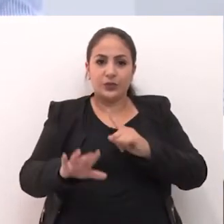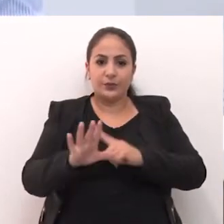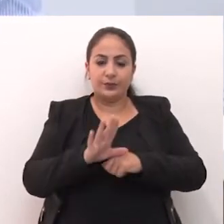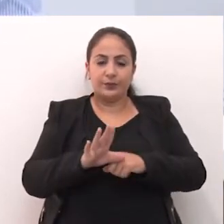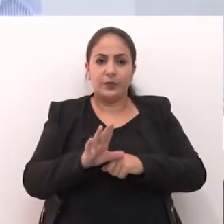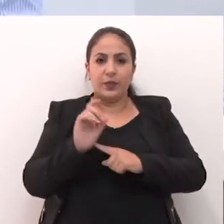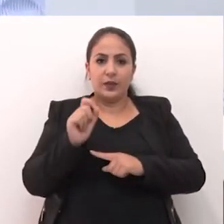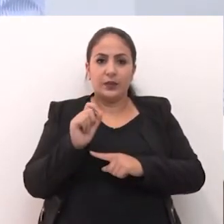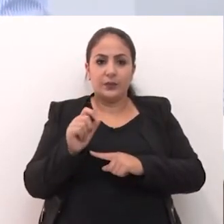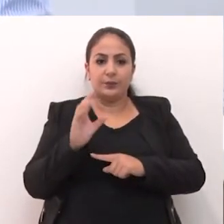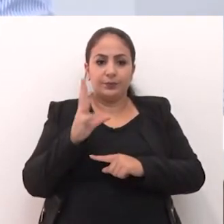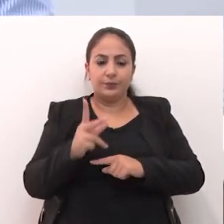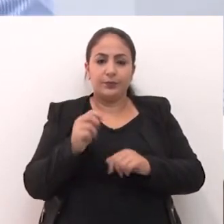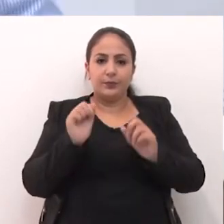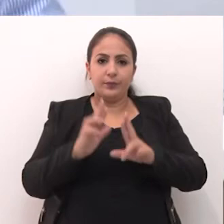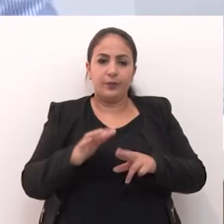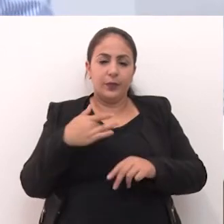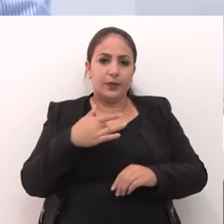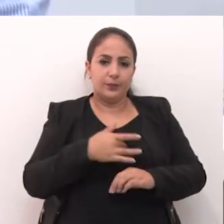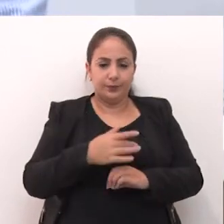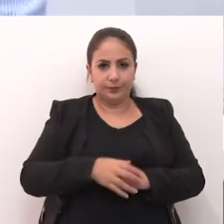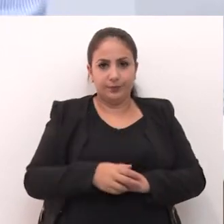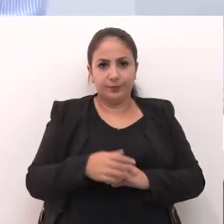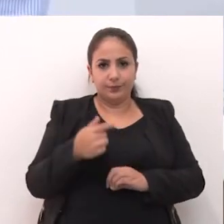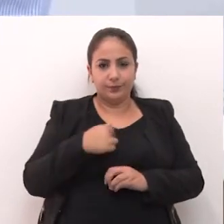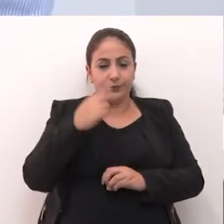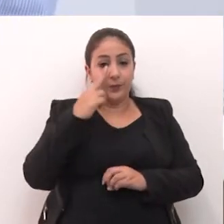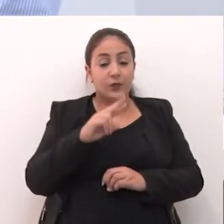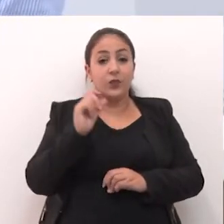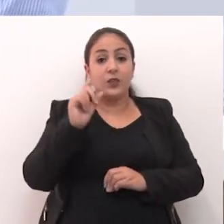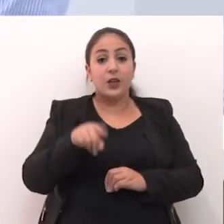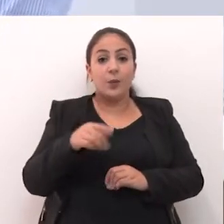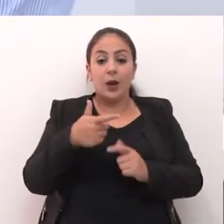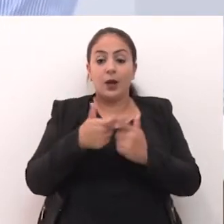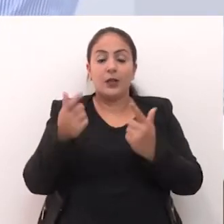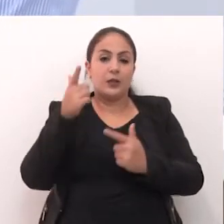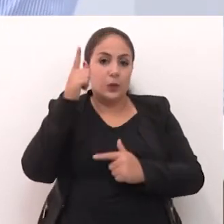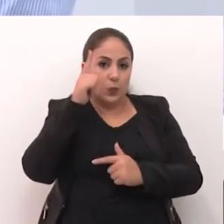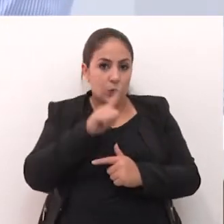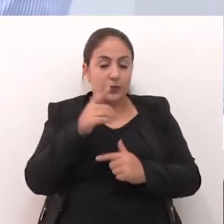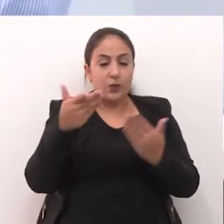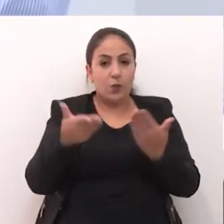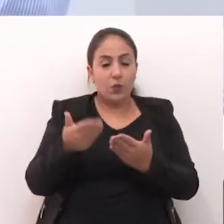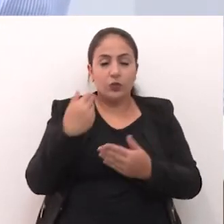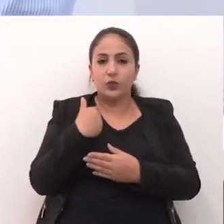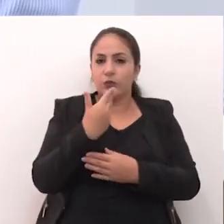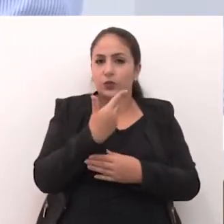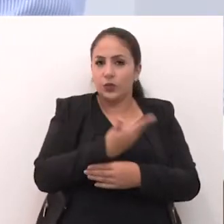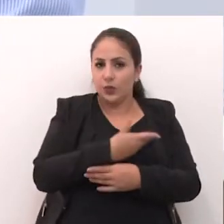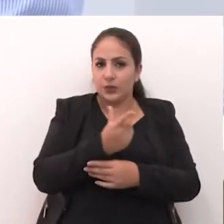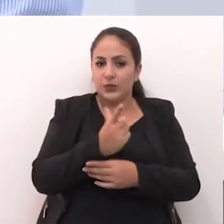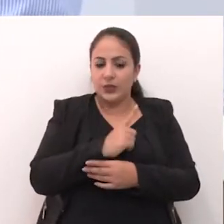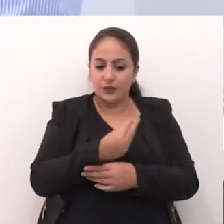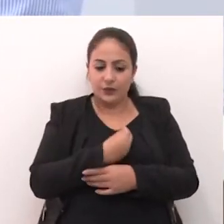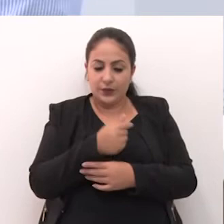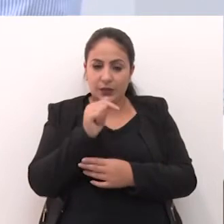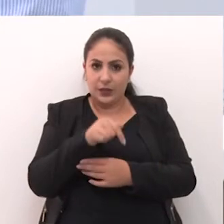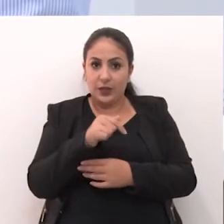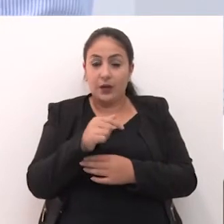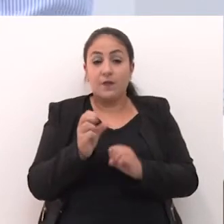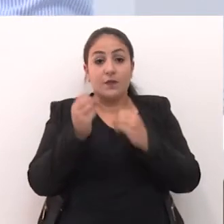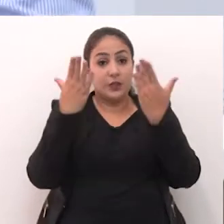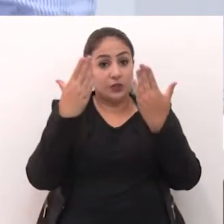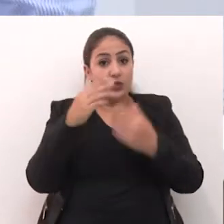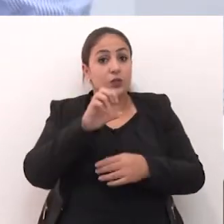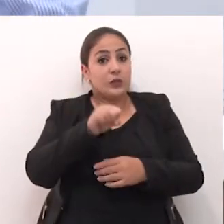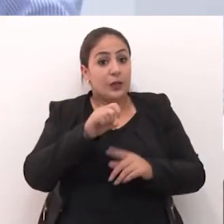demandas sociais, sobretudo na área de saúde. Então, eu vejo que foi uma grande conquista. Hoje nós estamos aqui,